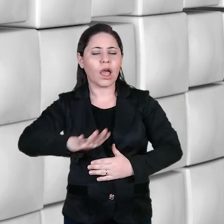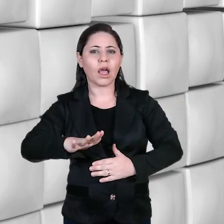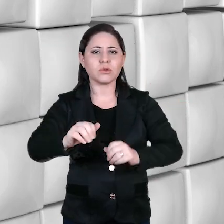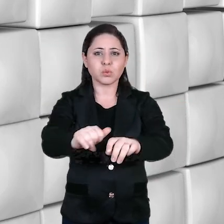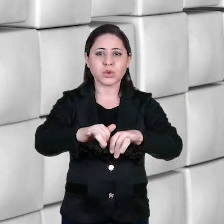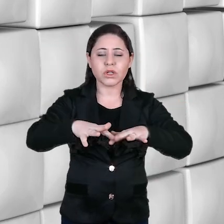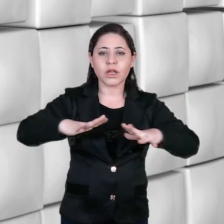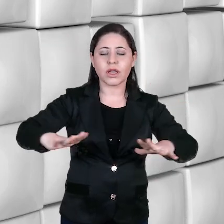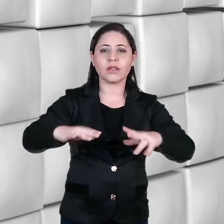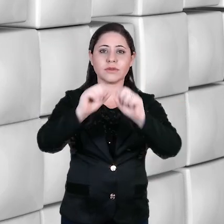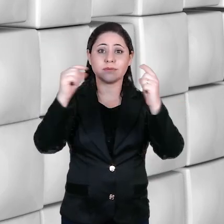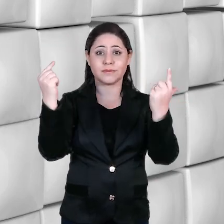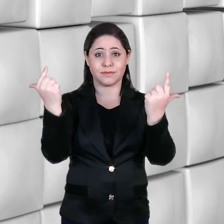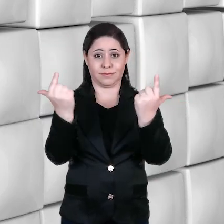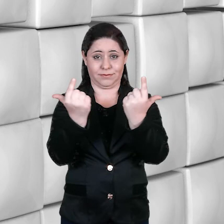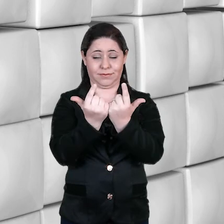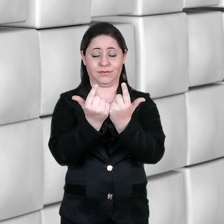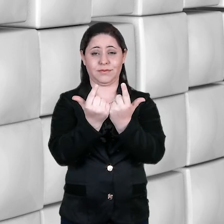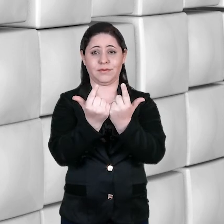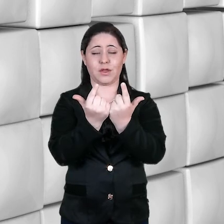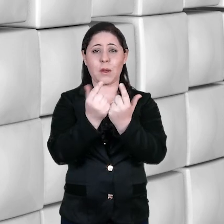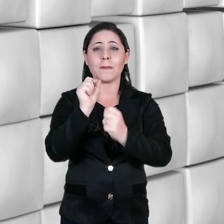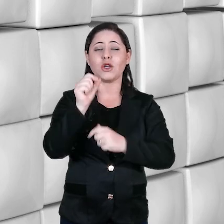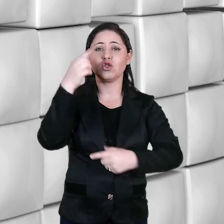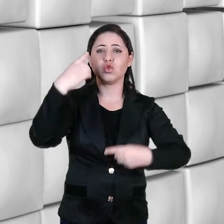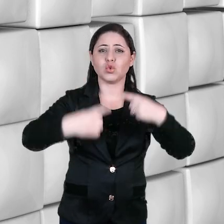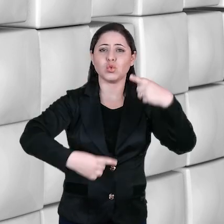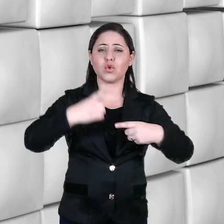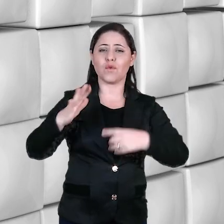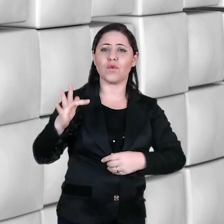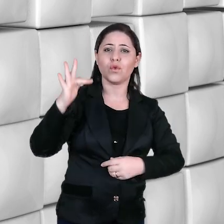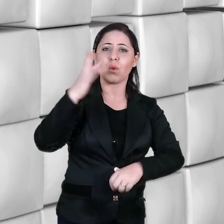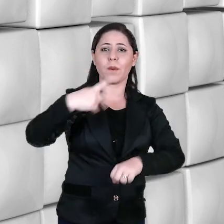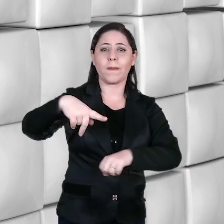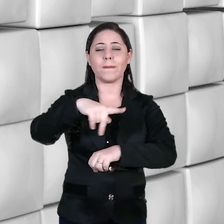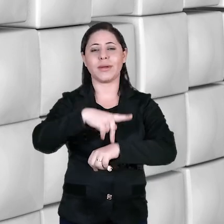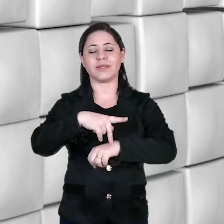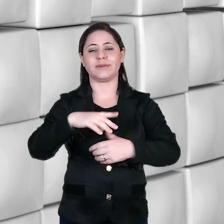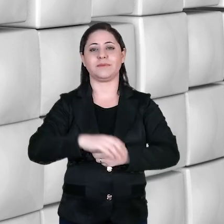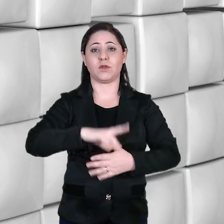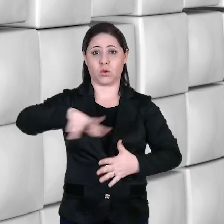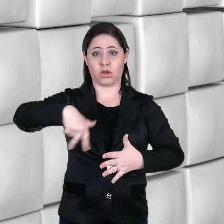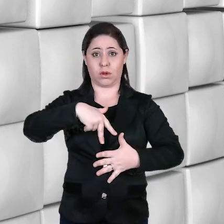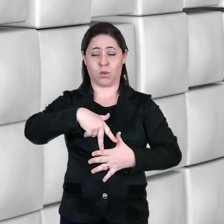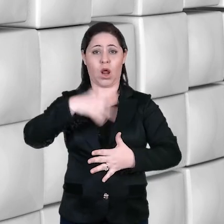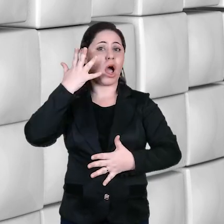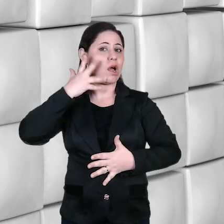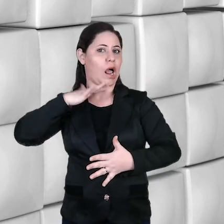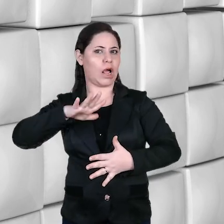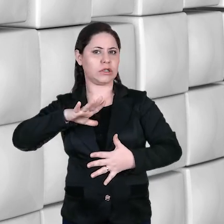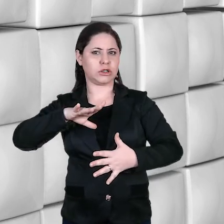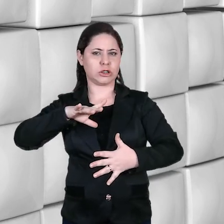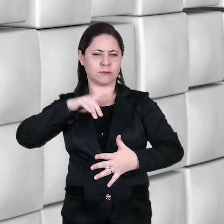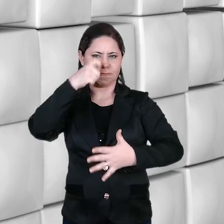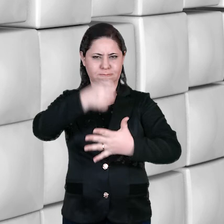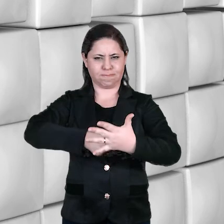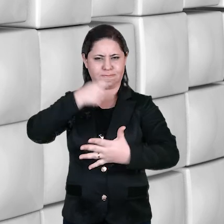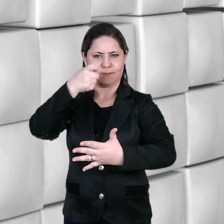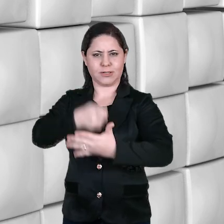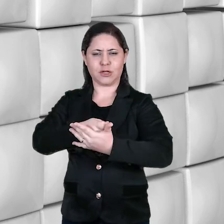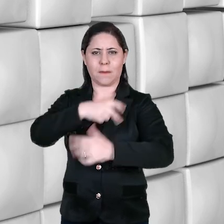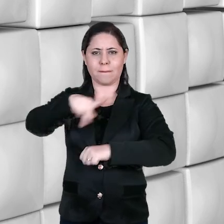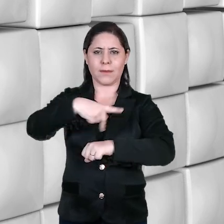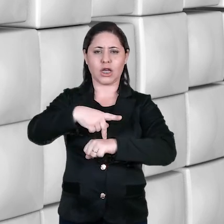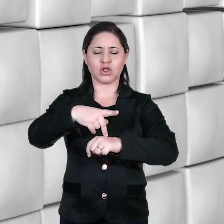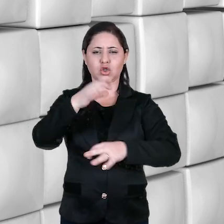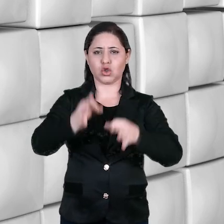crianças ao plenário da Assembleia Legislativa para debater o futuro do país. Na tribuna, os pequenos defenderam um